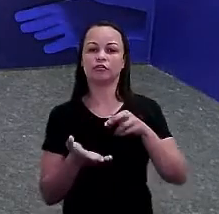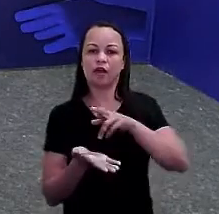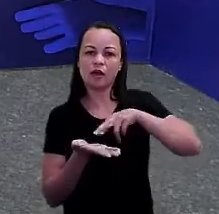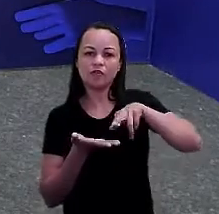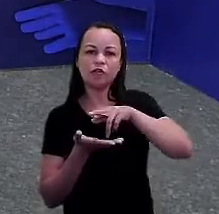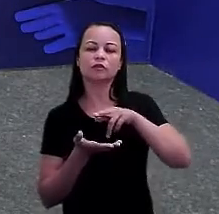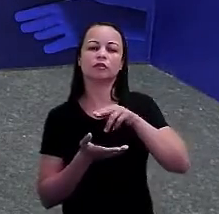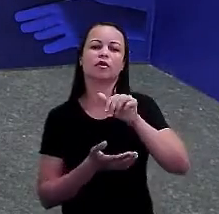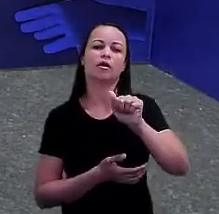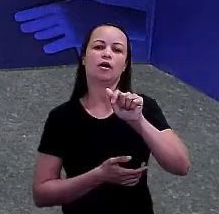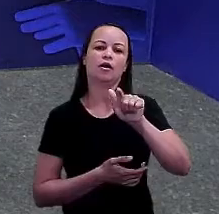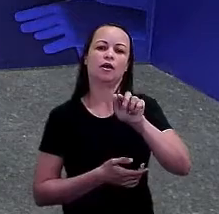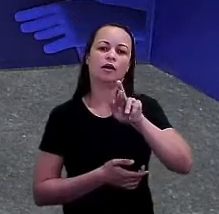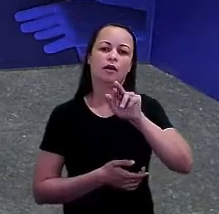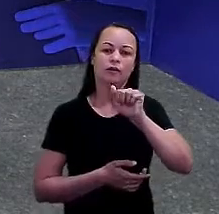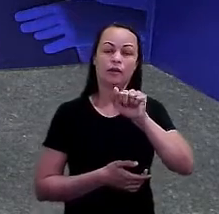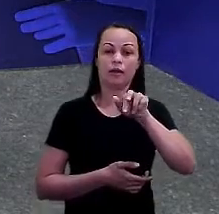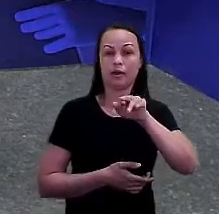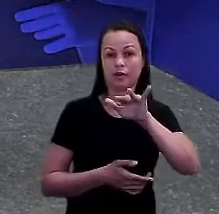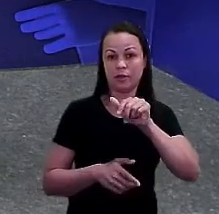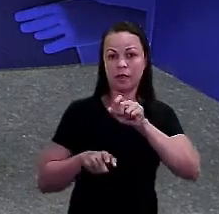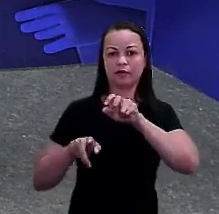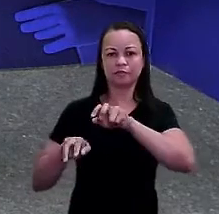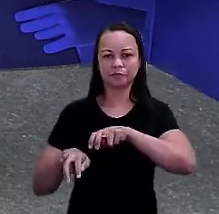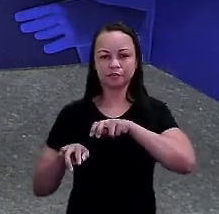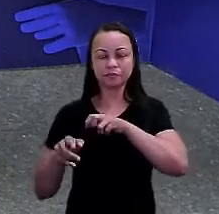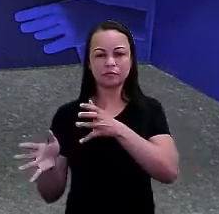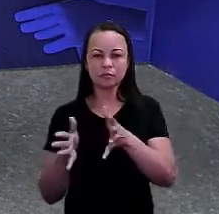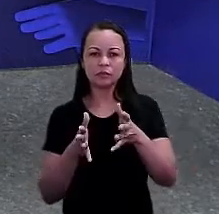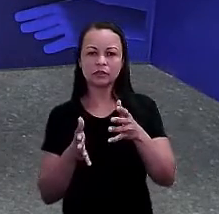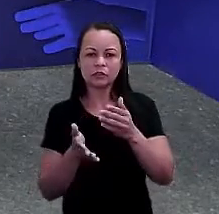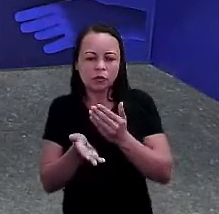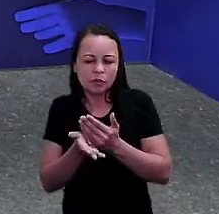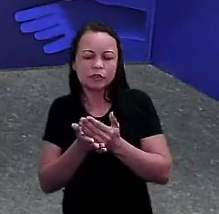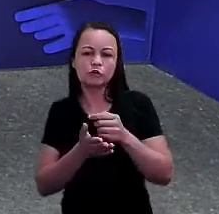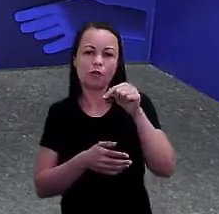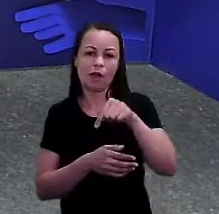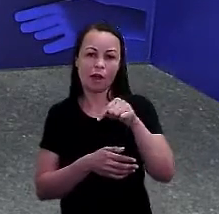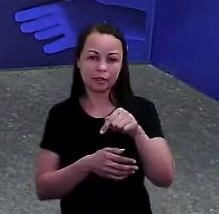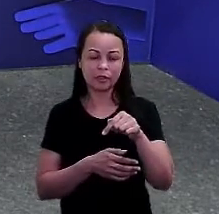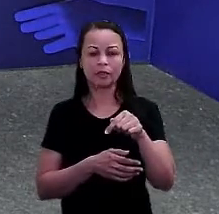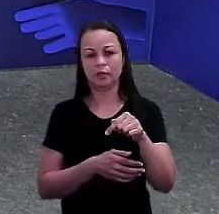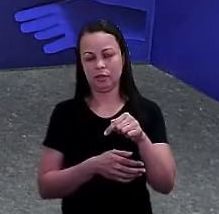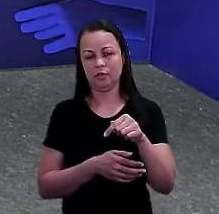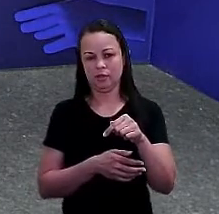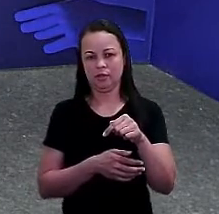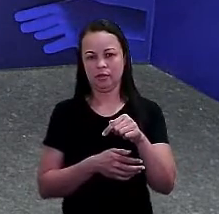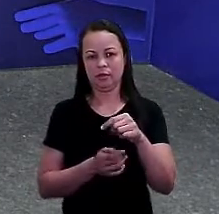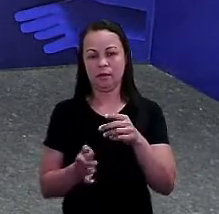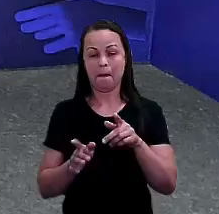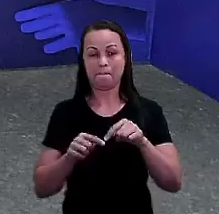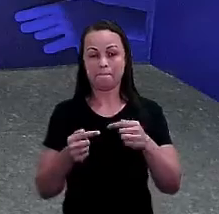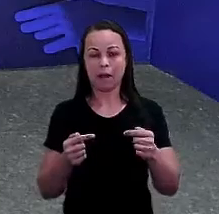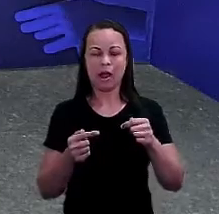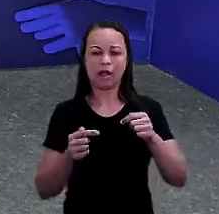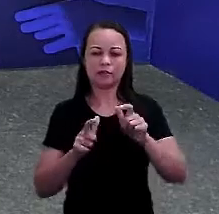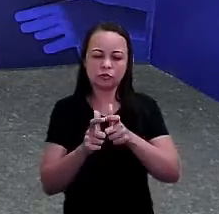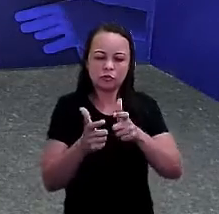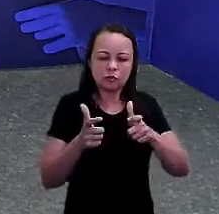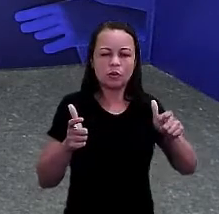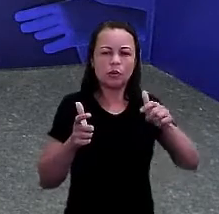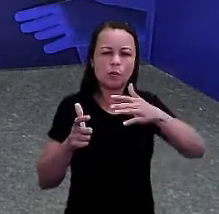Agrária, que só não se constituiu aqui no nosso município. Não só ocorreu aqui, mas ela tomou